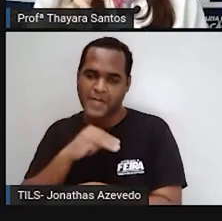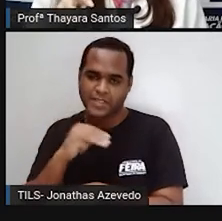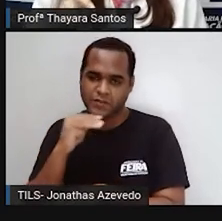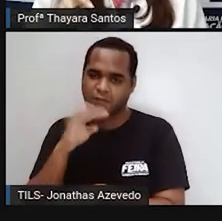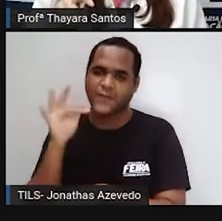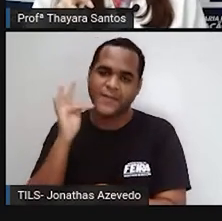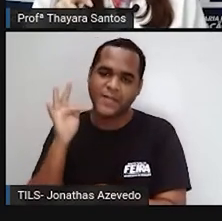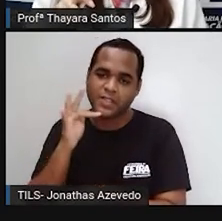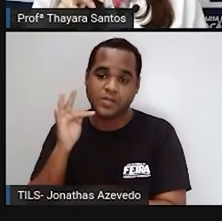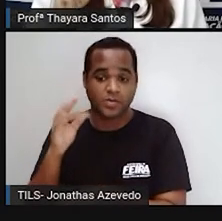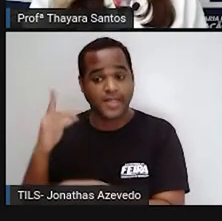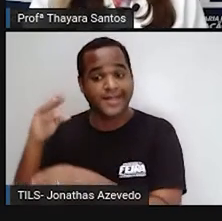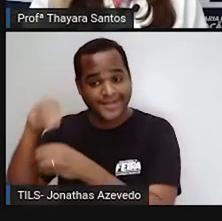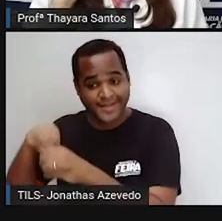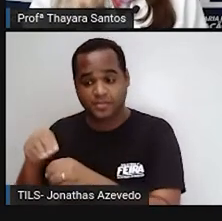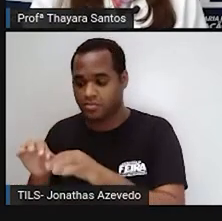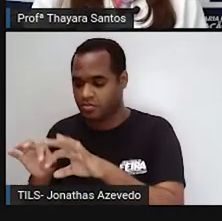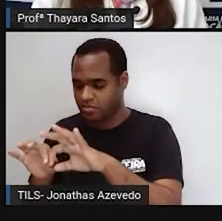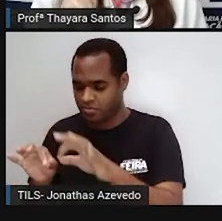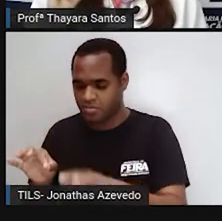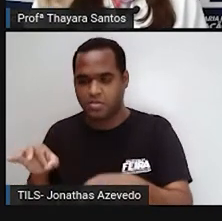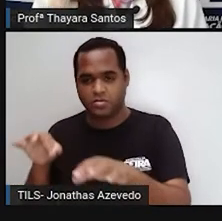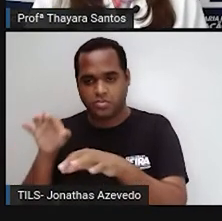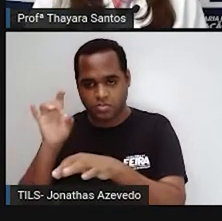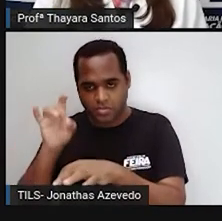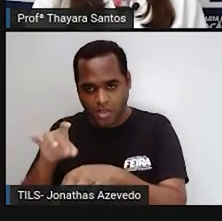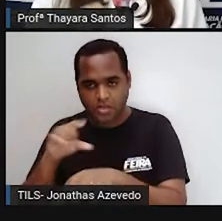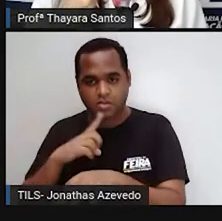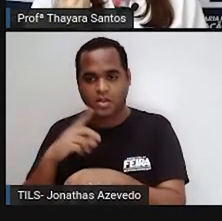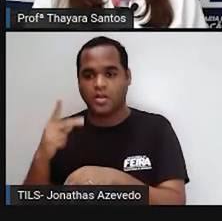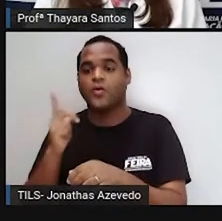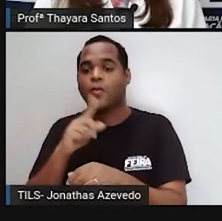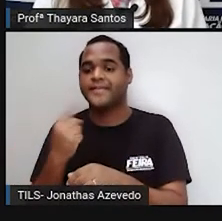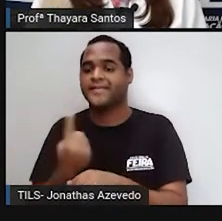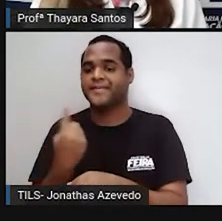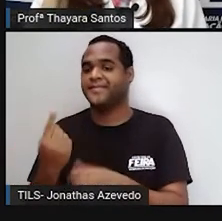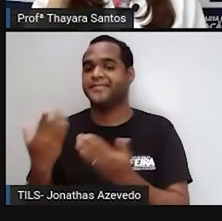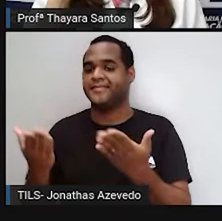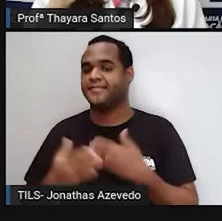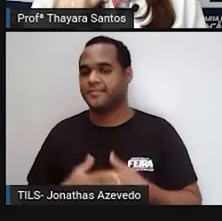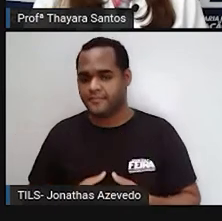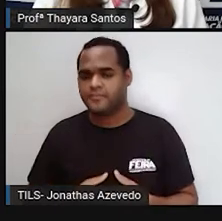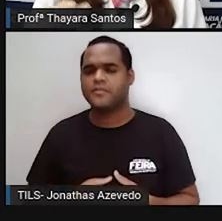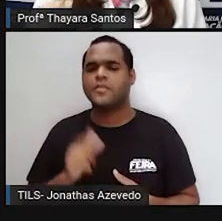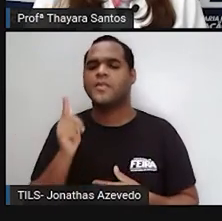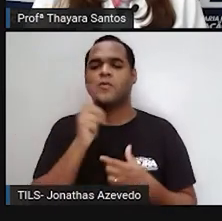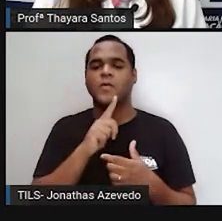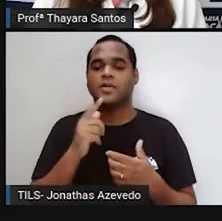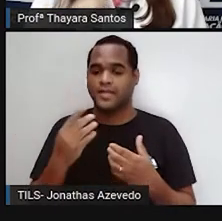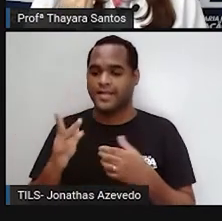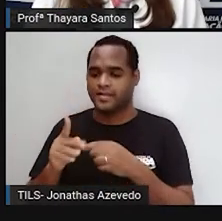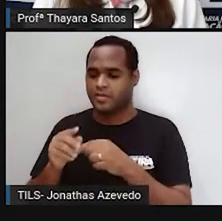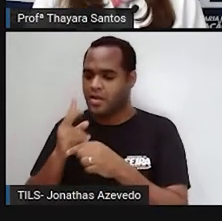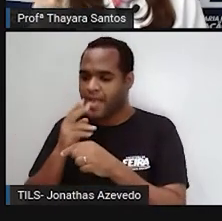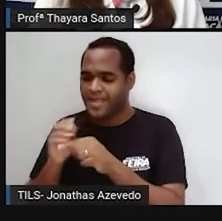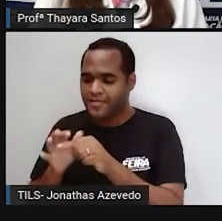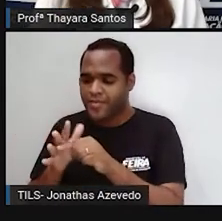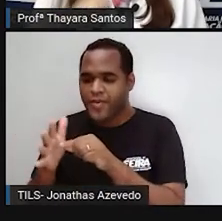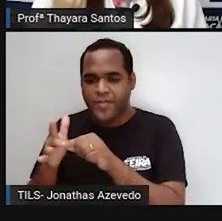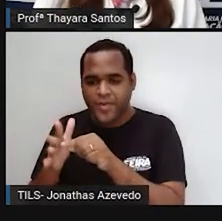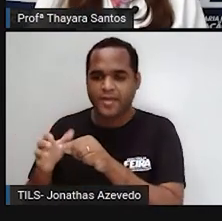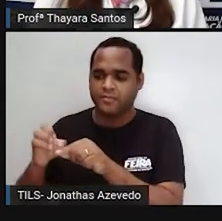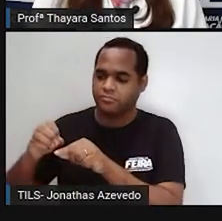feminino dentro do mesmo organismo. Então, ele sozinho consegue fazer essa autofecundação. Ele consegue produzir espermatozoides que